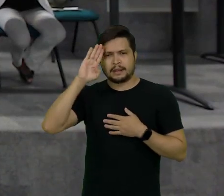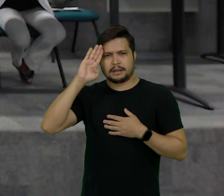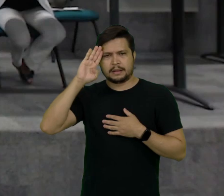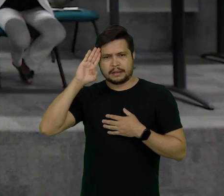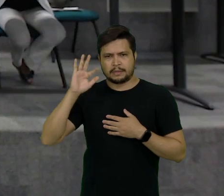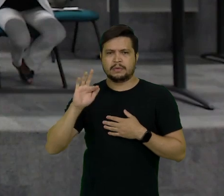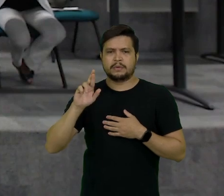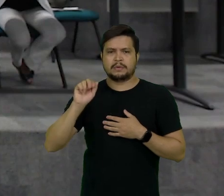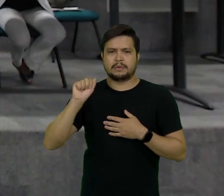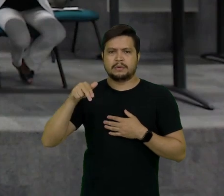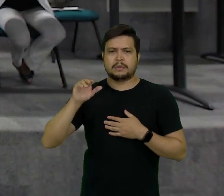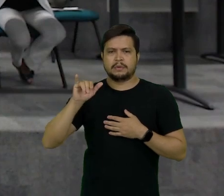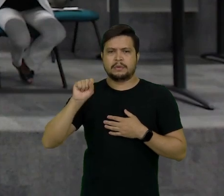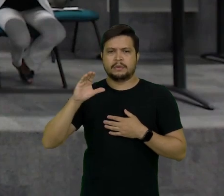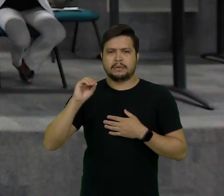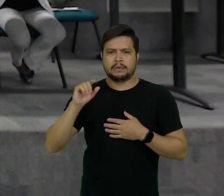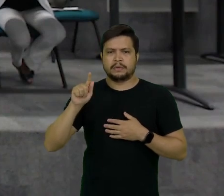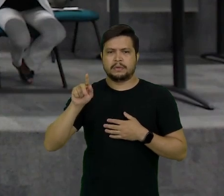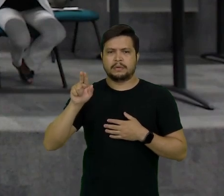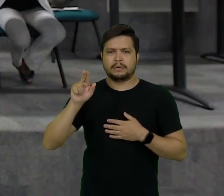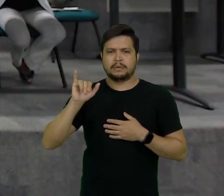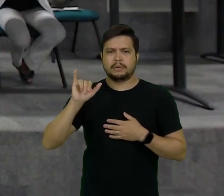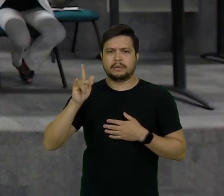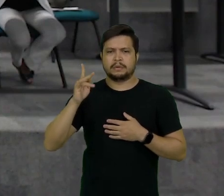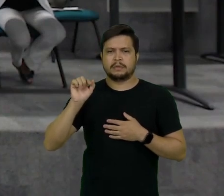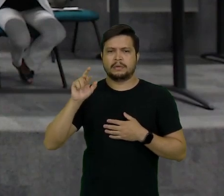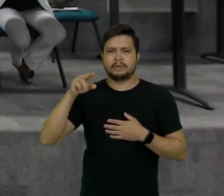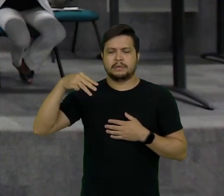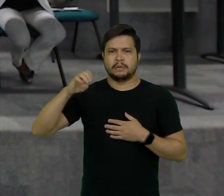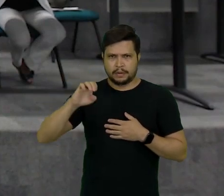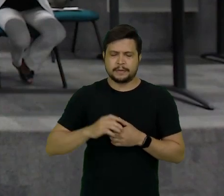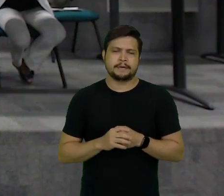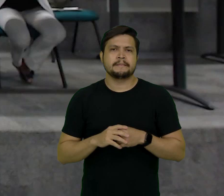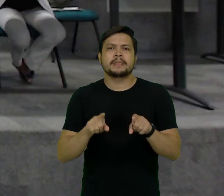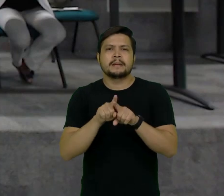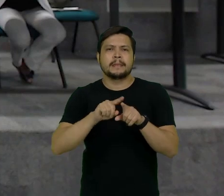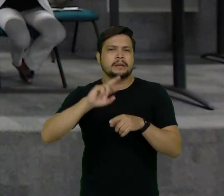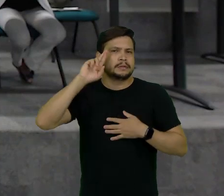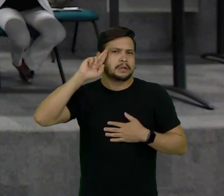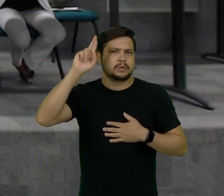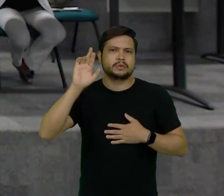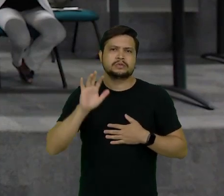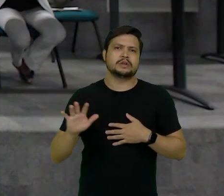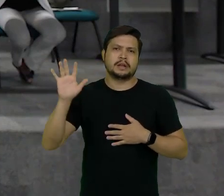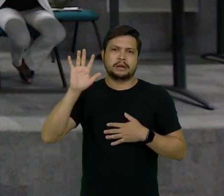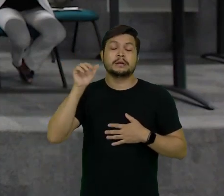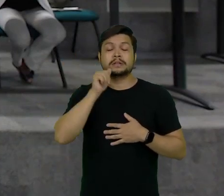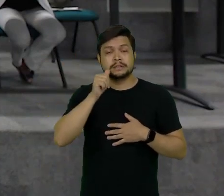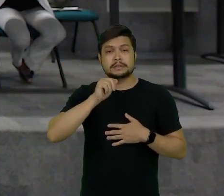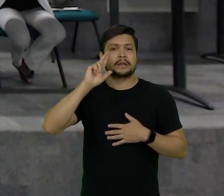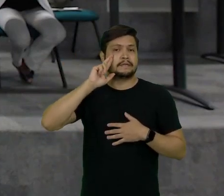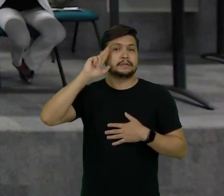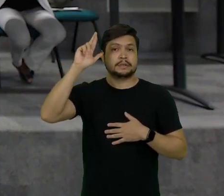o acadêmico Francisco Guilherme Barros da Costa, o chefe-geral da Embrapa, ou a chefe-geral